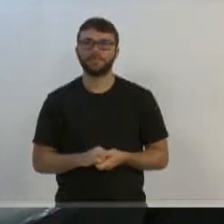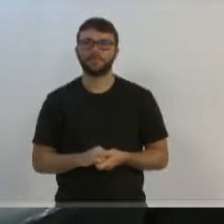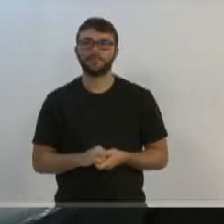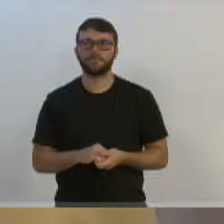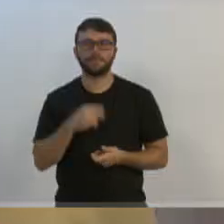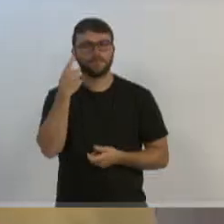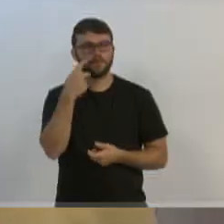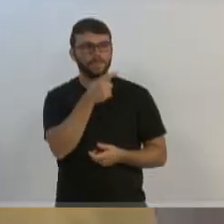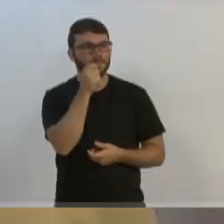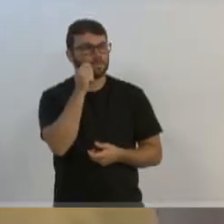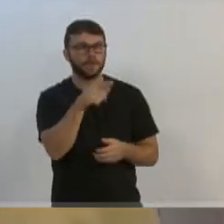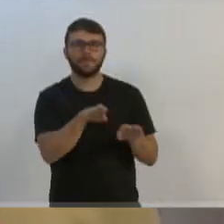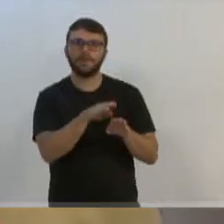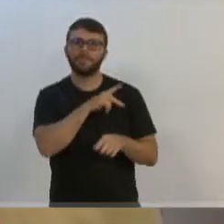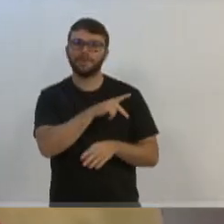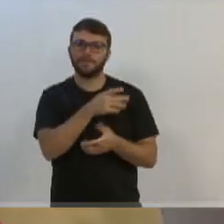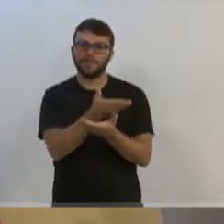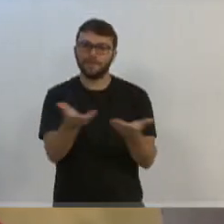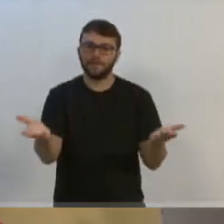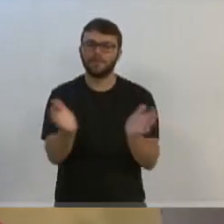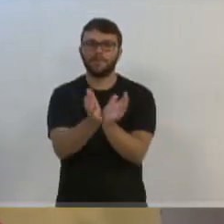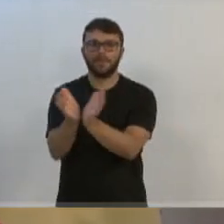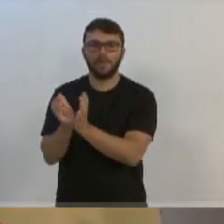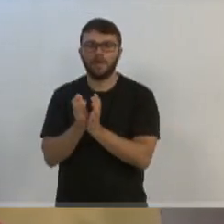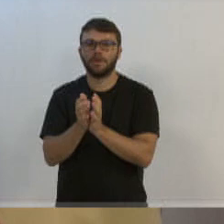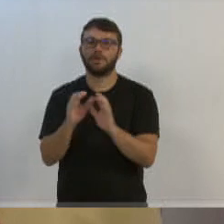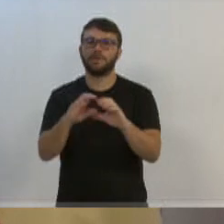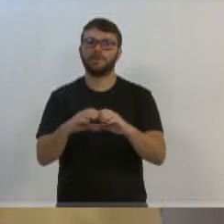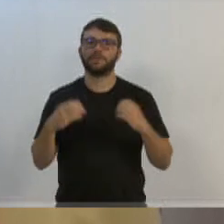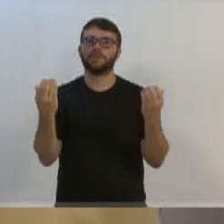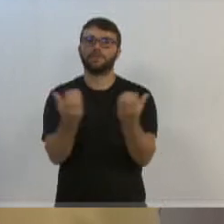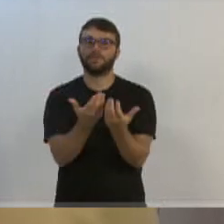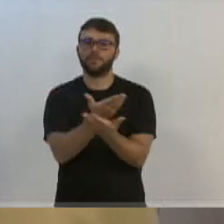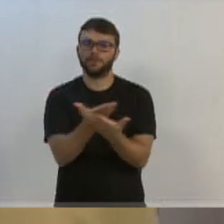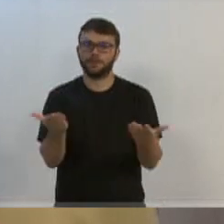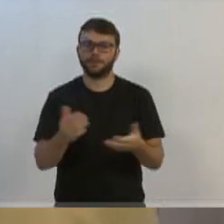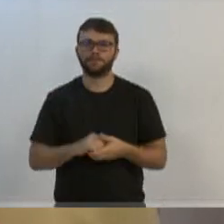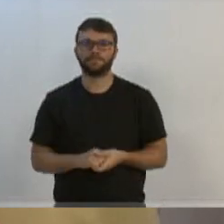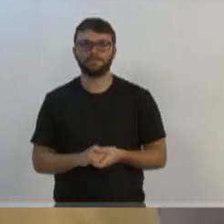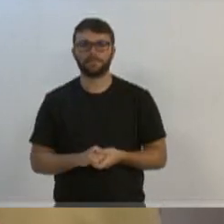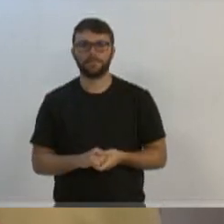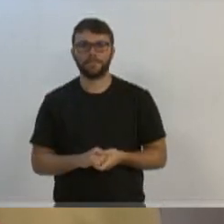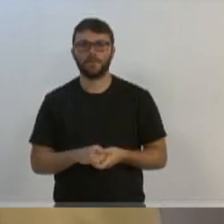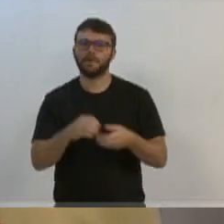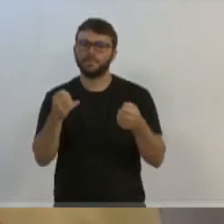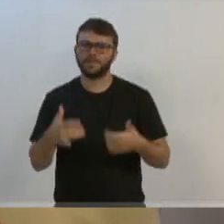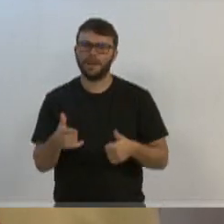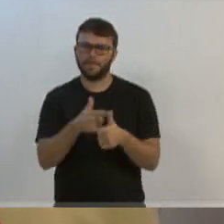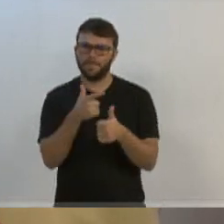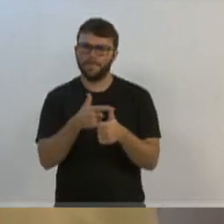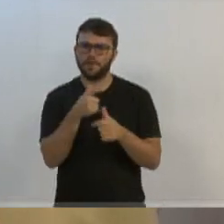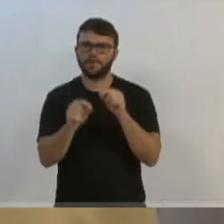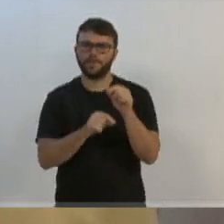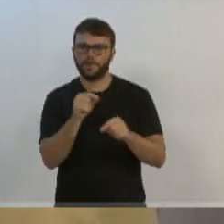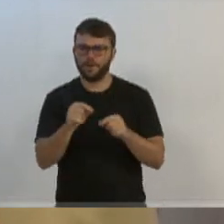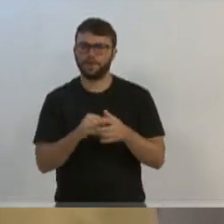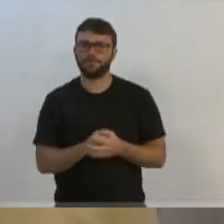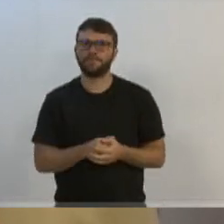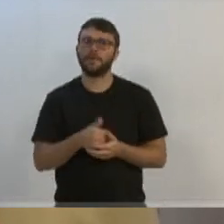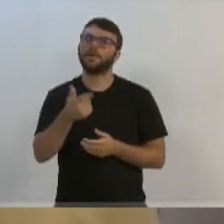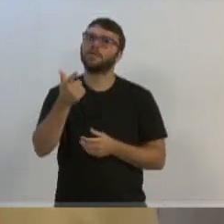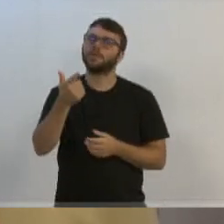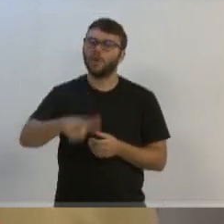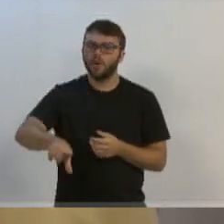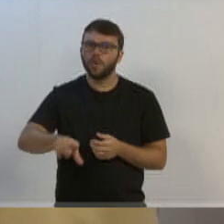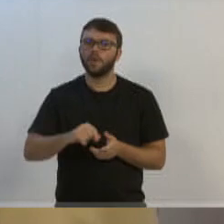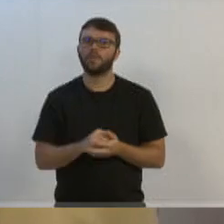Vereador Almir, presidente, meus colegas, comunidade. Primeiro, eu quero deixar bem claro para a população do que se trata. Mais uma vez,